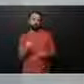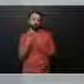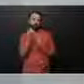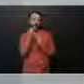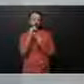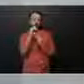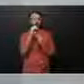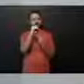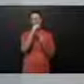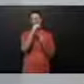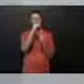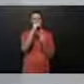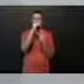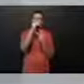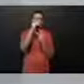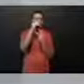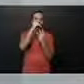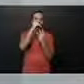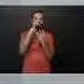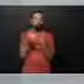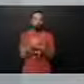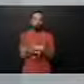seja, eu não vou pegar nenhuma barrinha dessas.